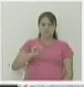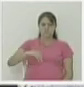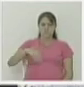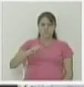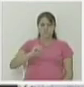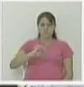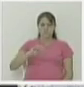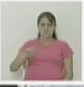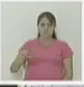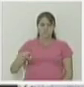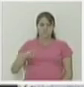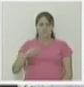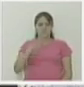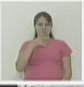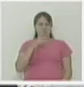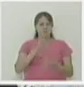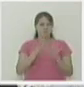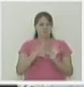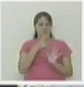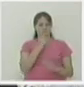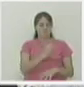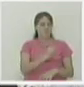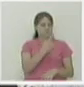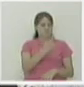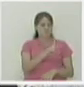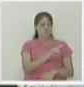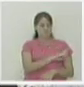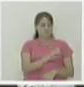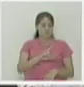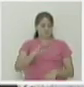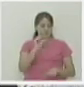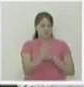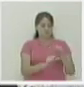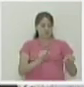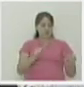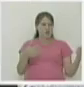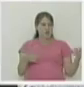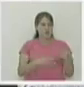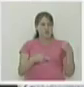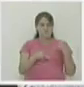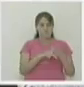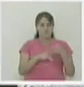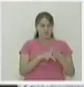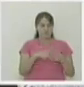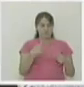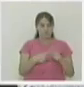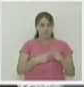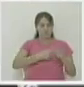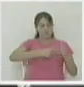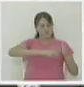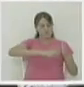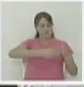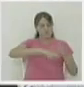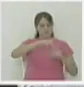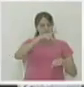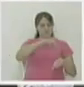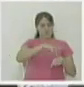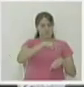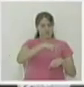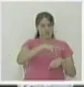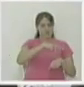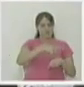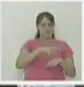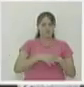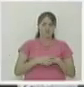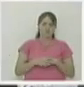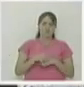disse: você não vai chamar-se mais Simão, você vai chamar-se Pedro, porque a essência do que